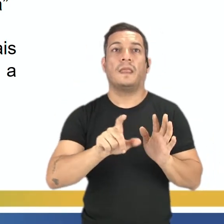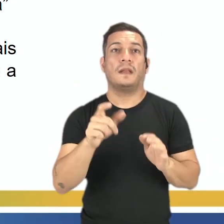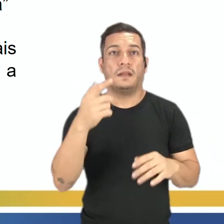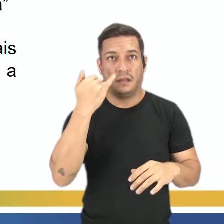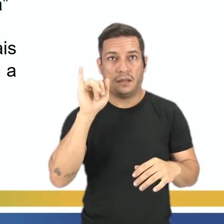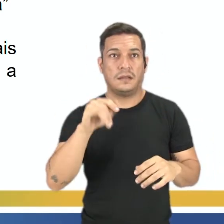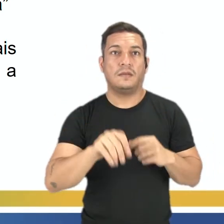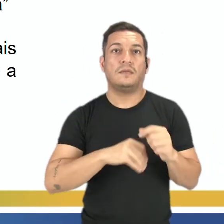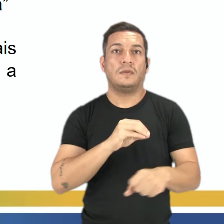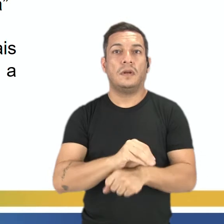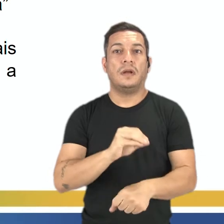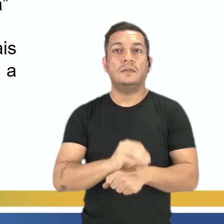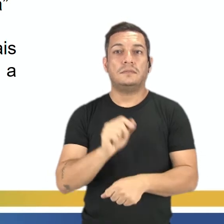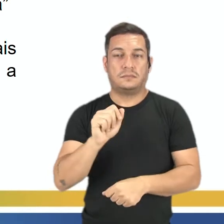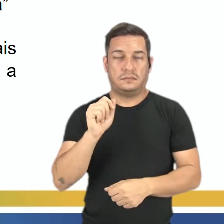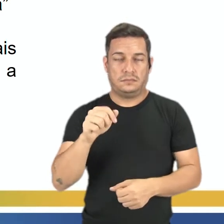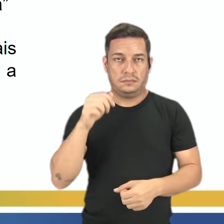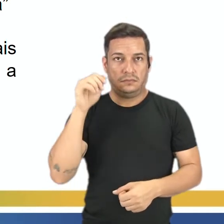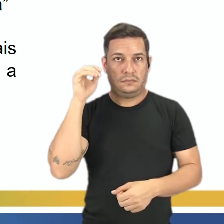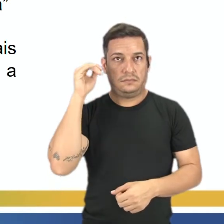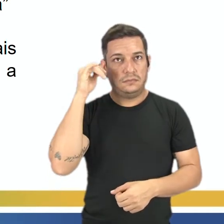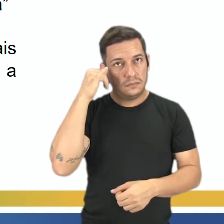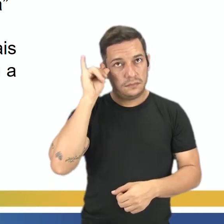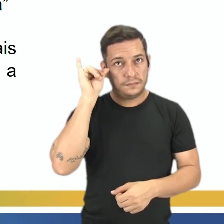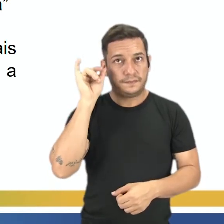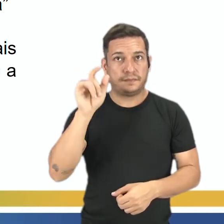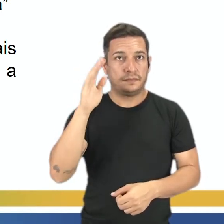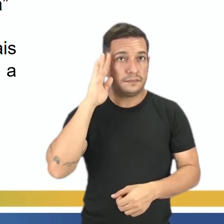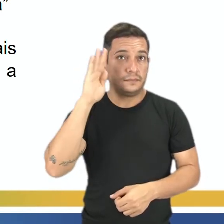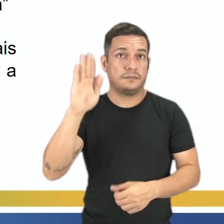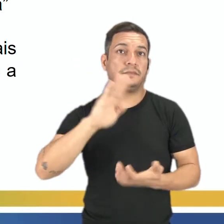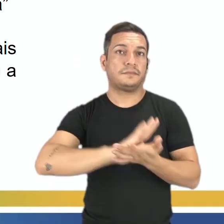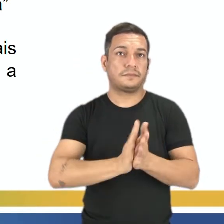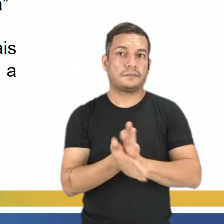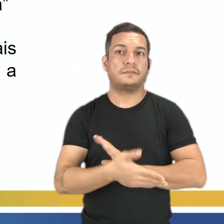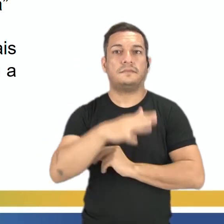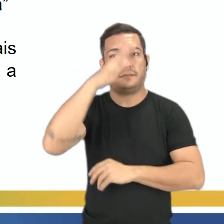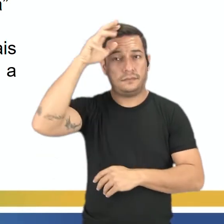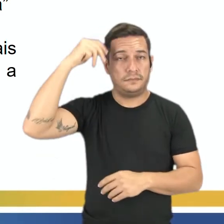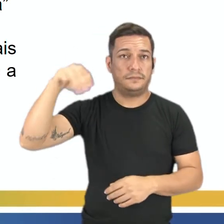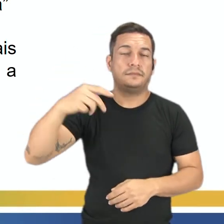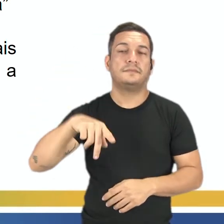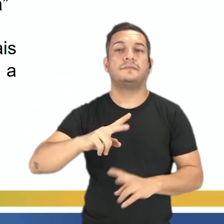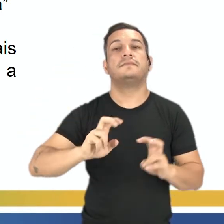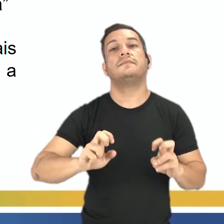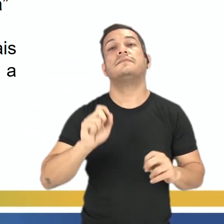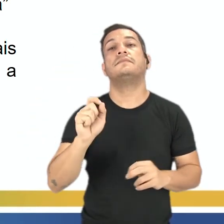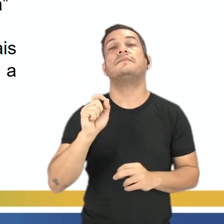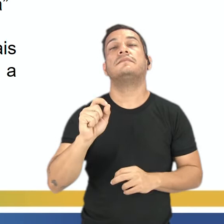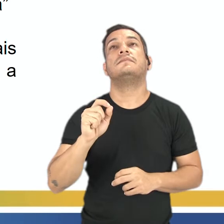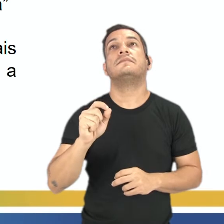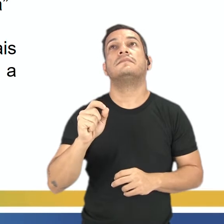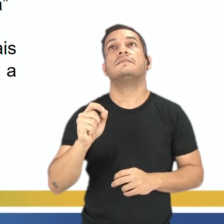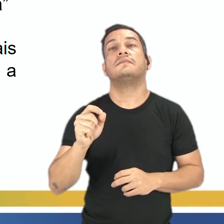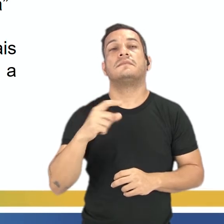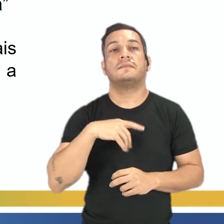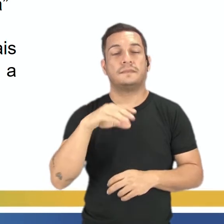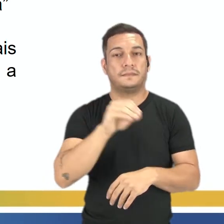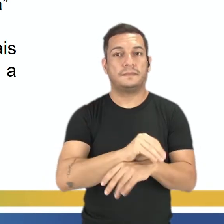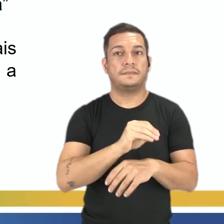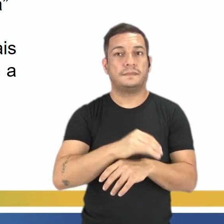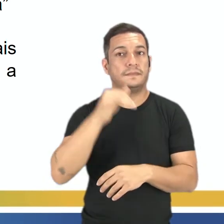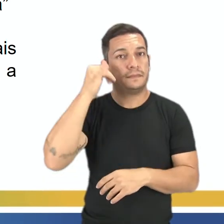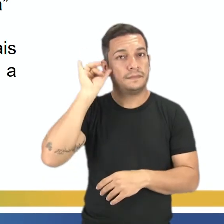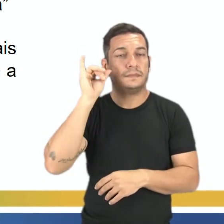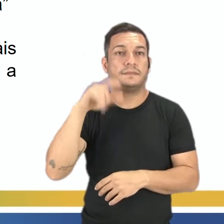é a principal causa do desmatamento da Amazônia, né? Nós podemos observar que na Amazônia existe, né, que a criação de